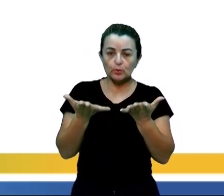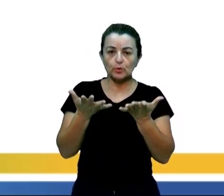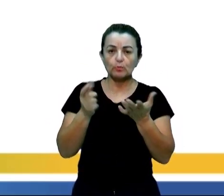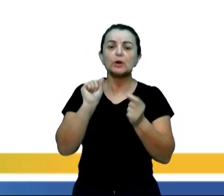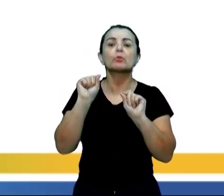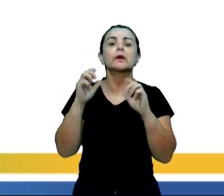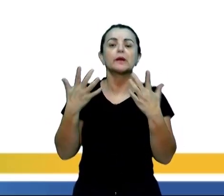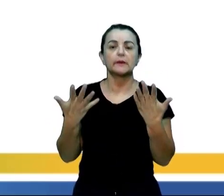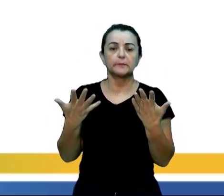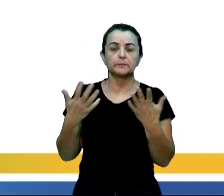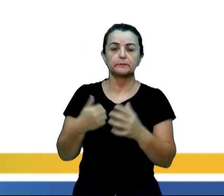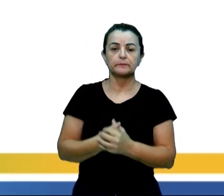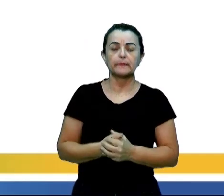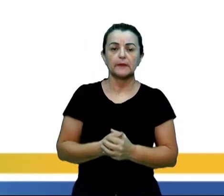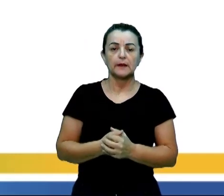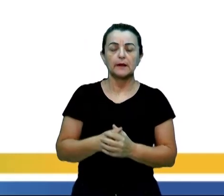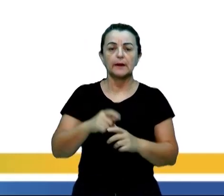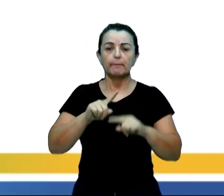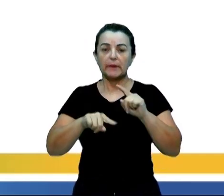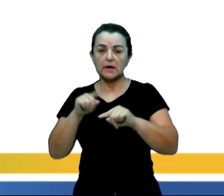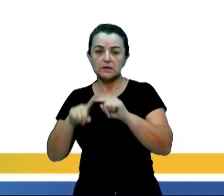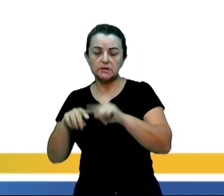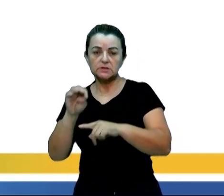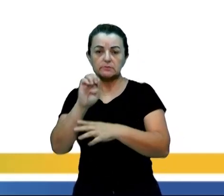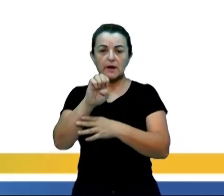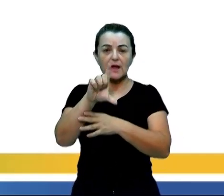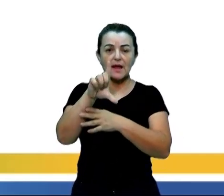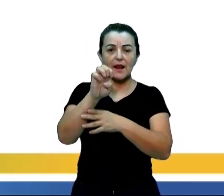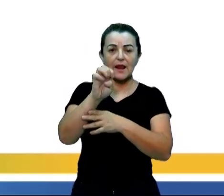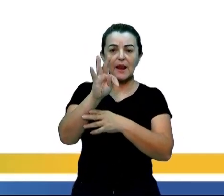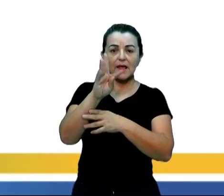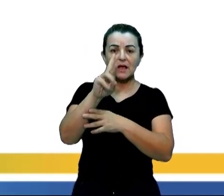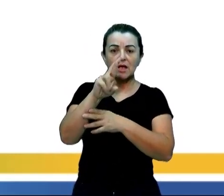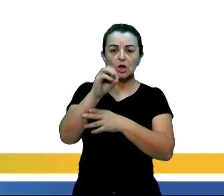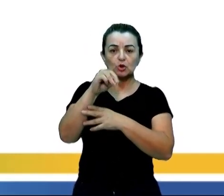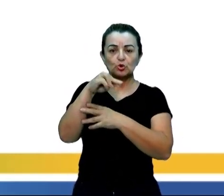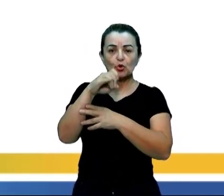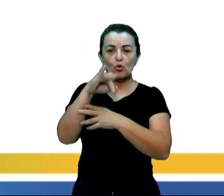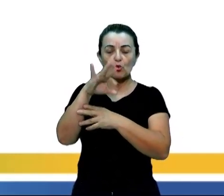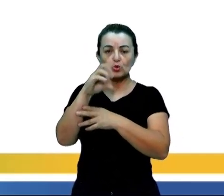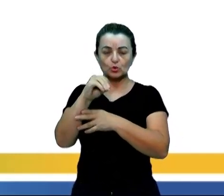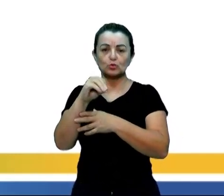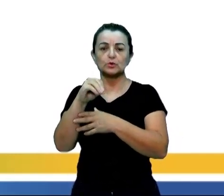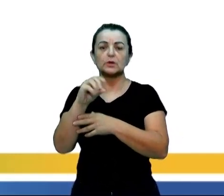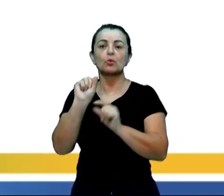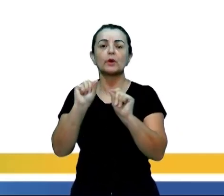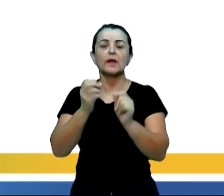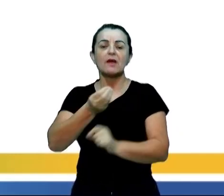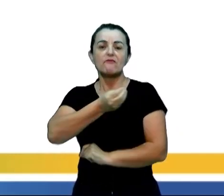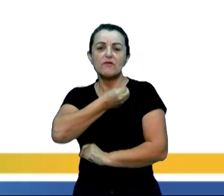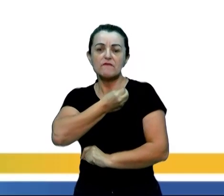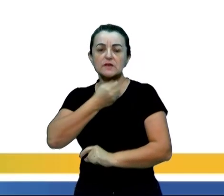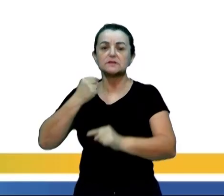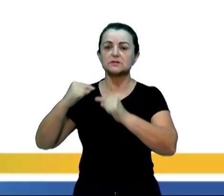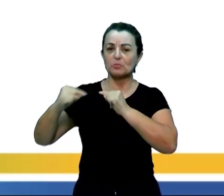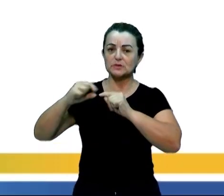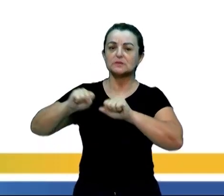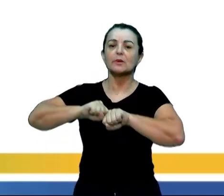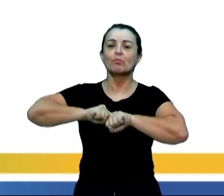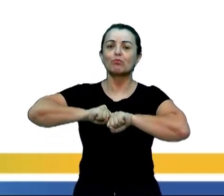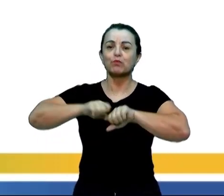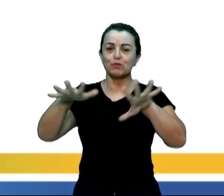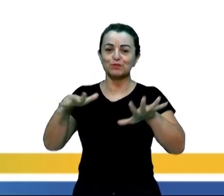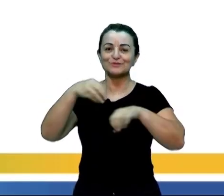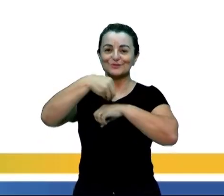para o quê? Mecanismos eletrônicos para a efetiva participação política e disseminação de